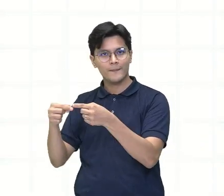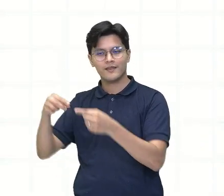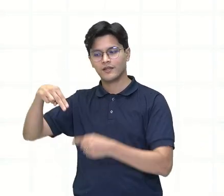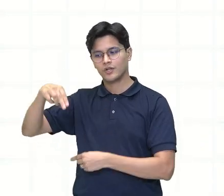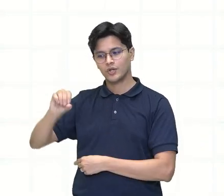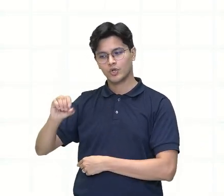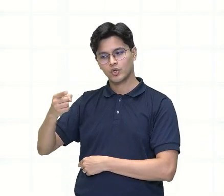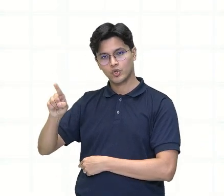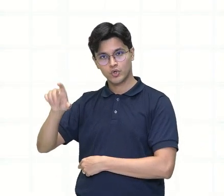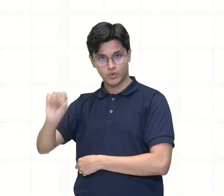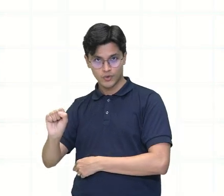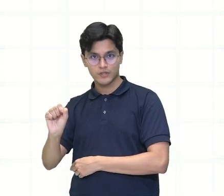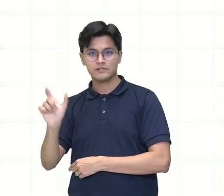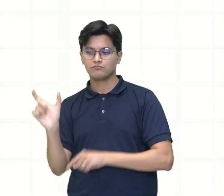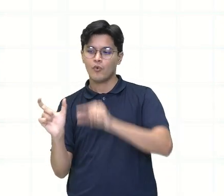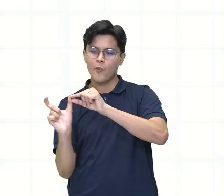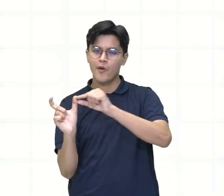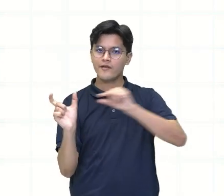sobrou, tá bom?